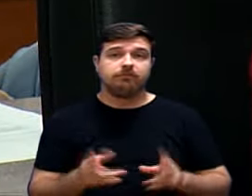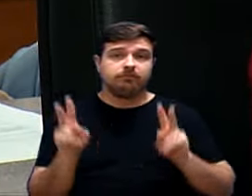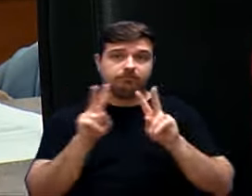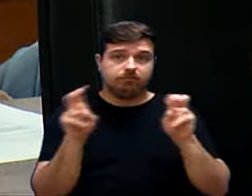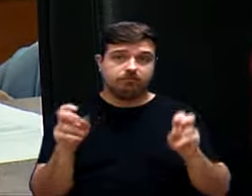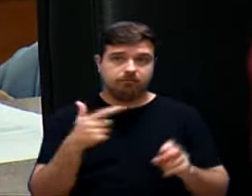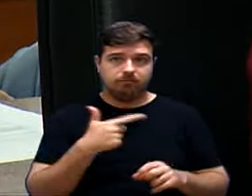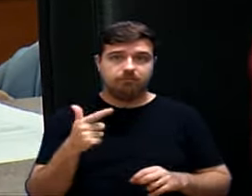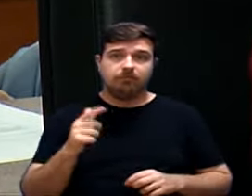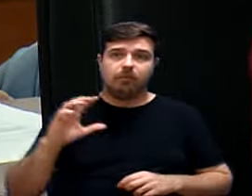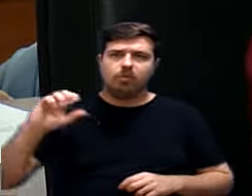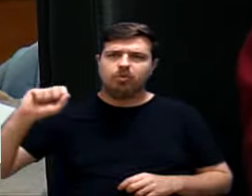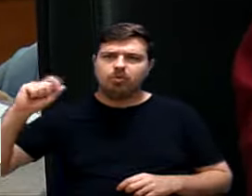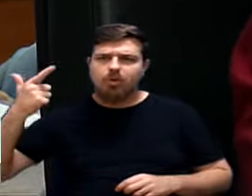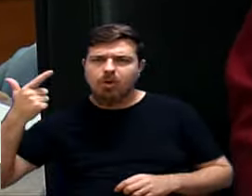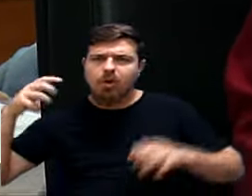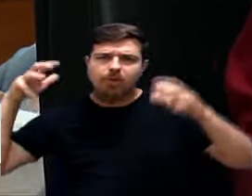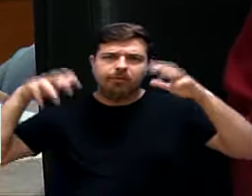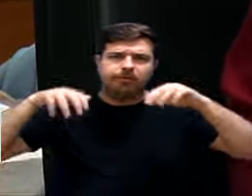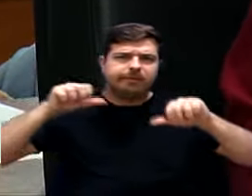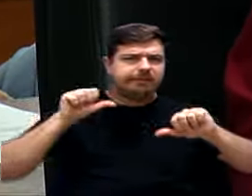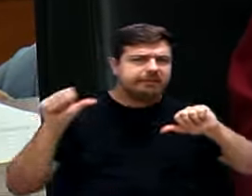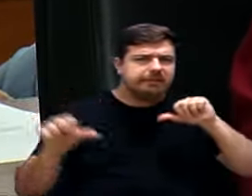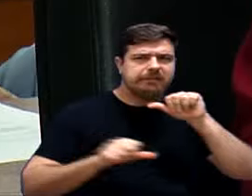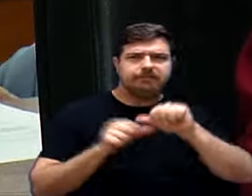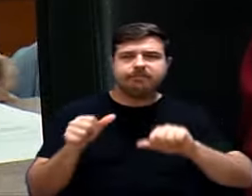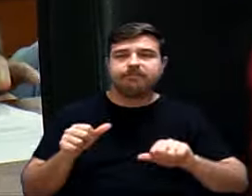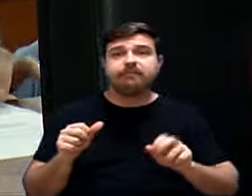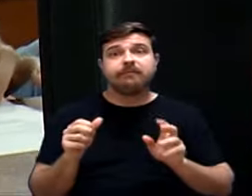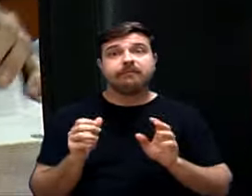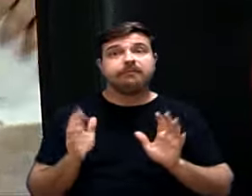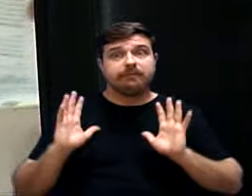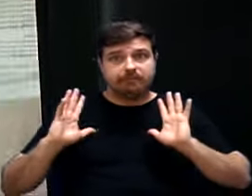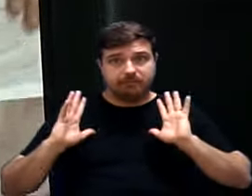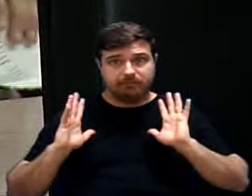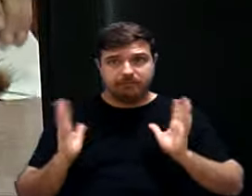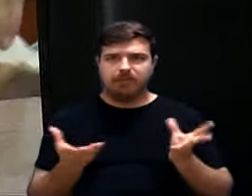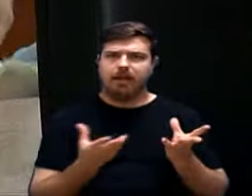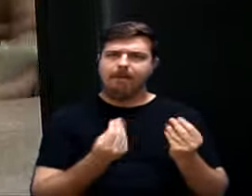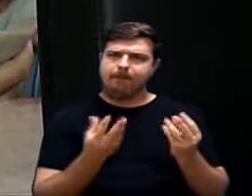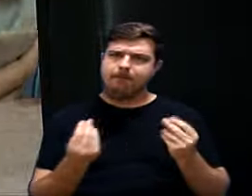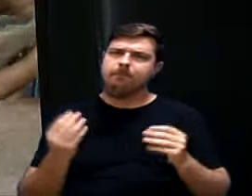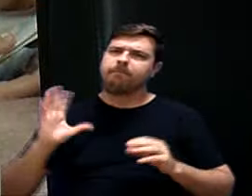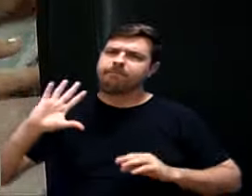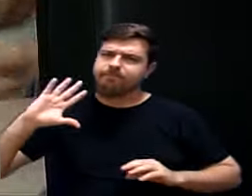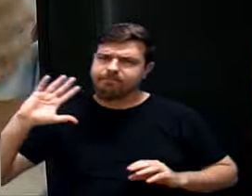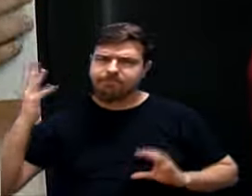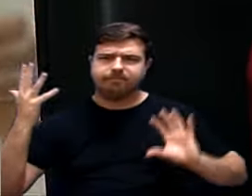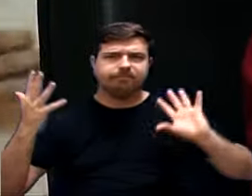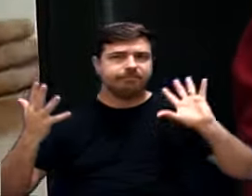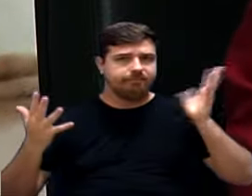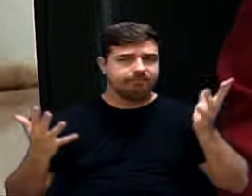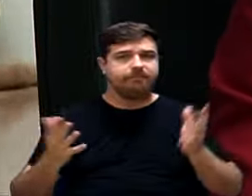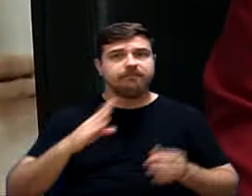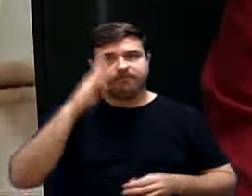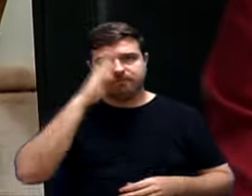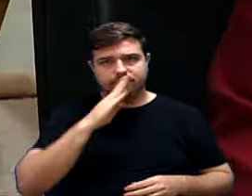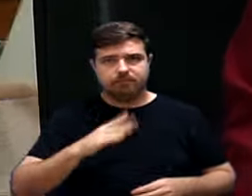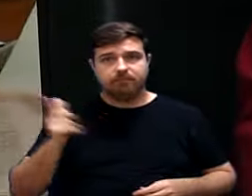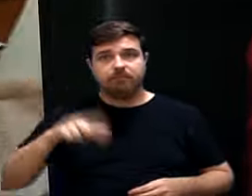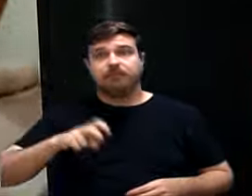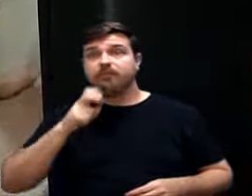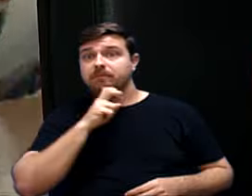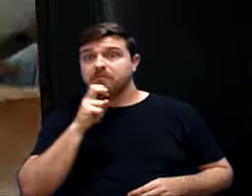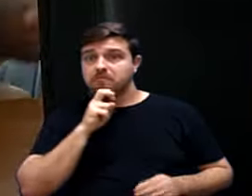da das mudanças climáticas que já já atingir o mundo Brasil Sorocaba precisamente secretário acabou de